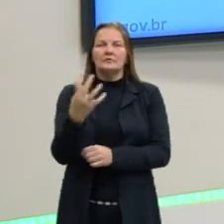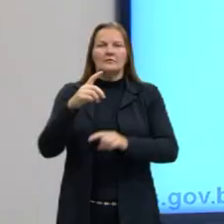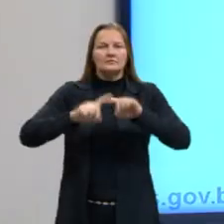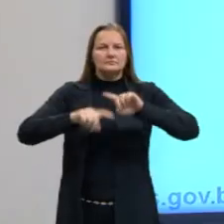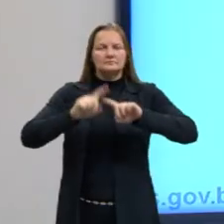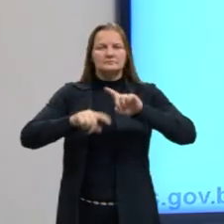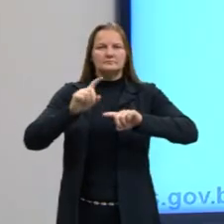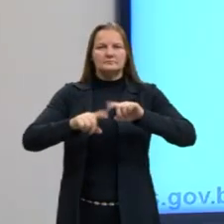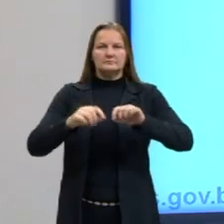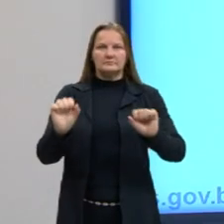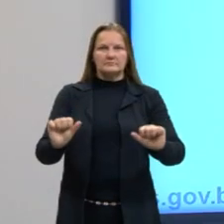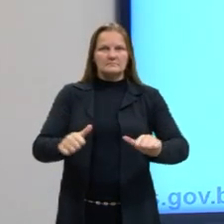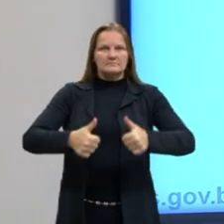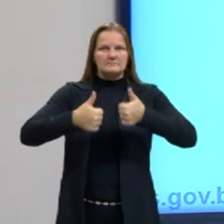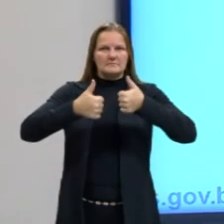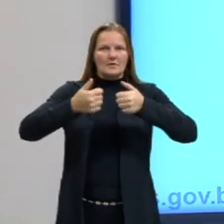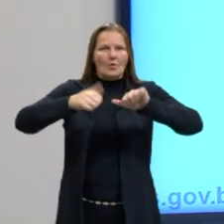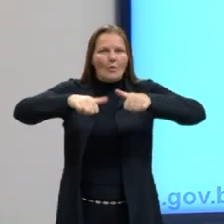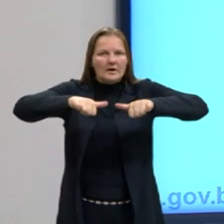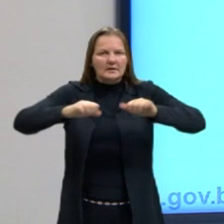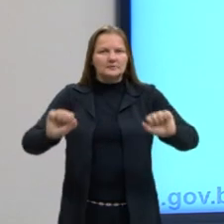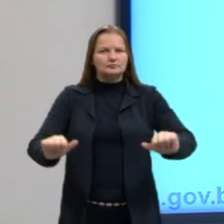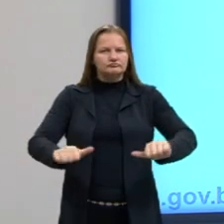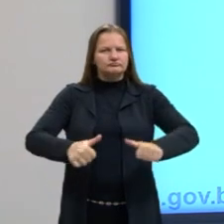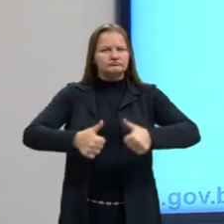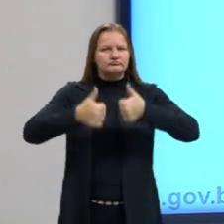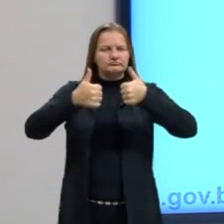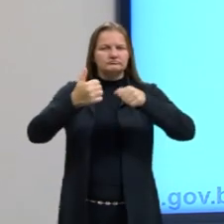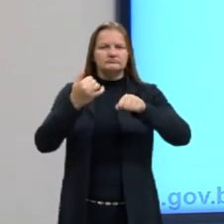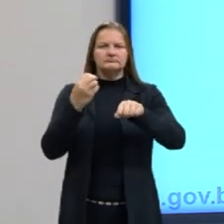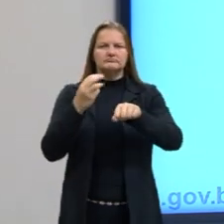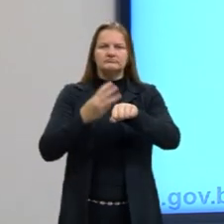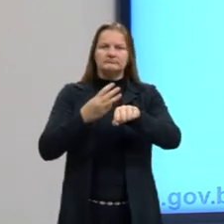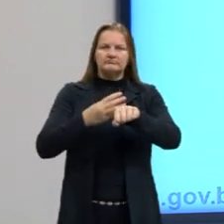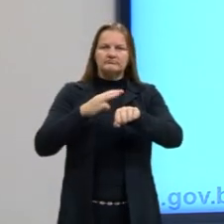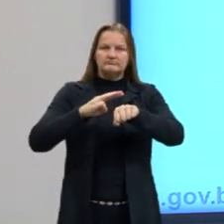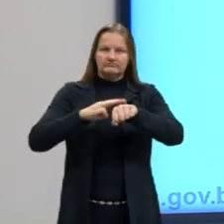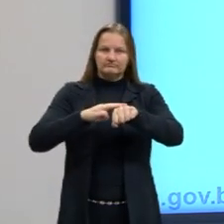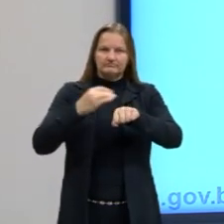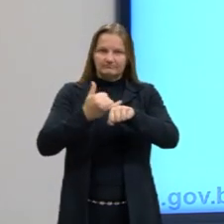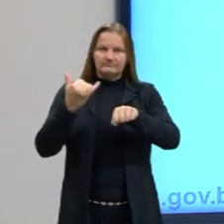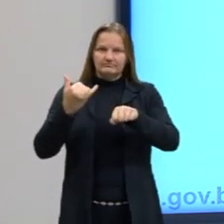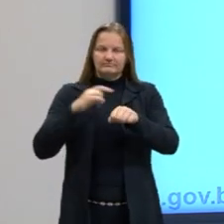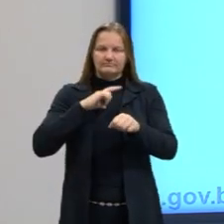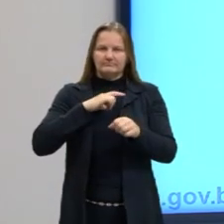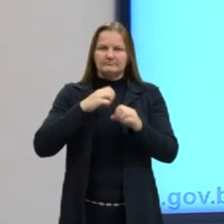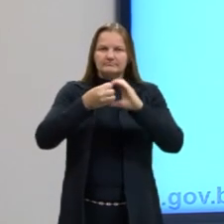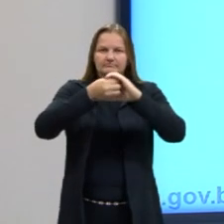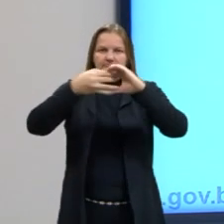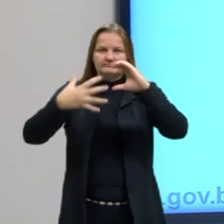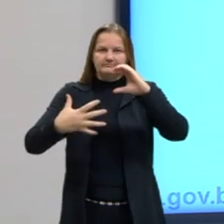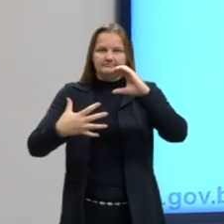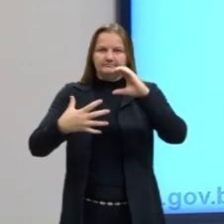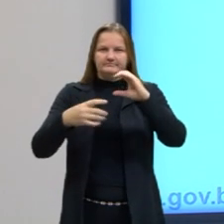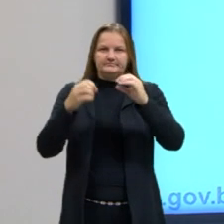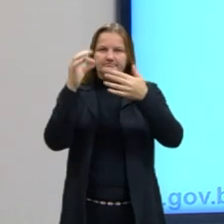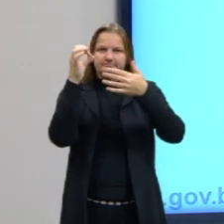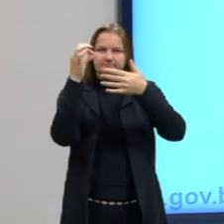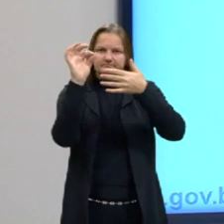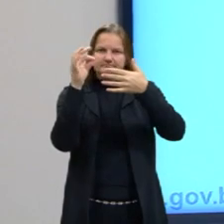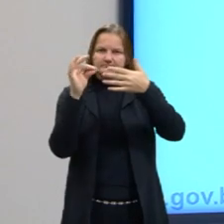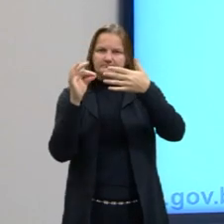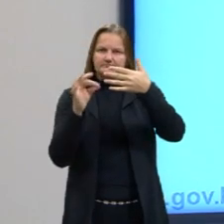materiais melhorados né porque quando a gente fala de metais a gente sabe as características específicas de cada metal mas